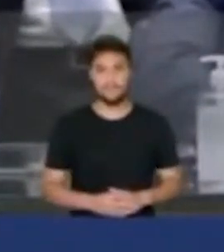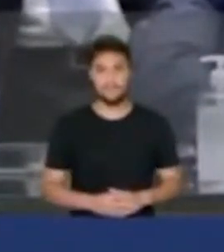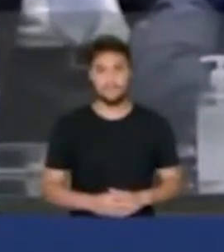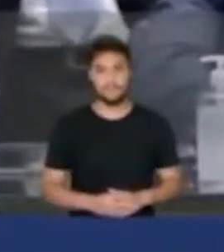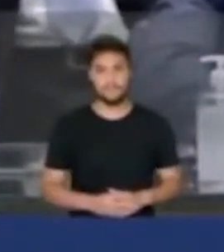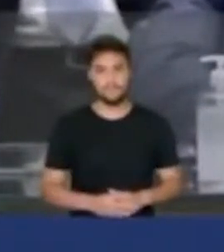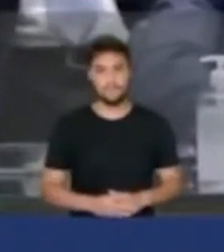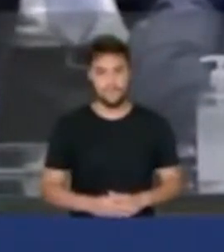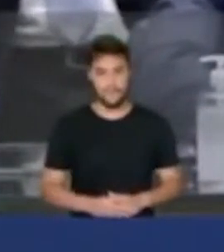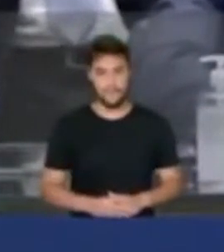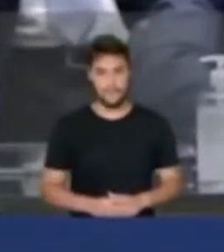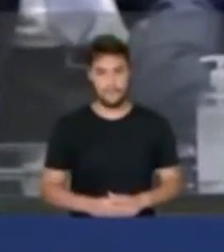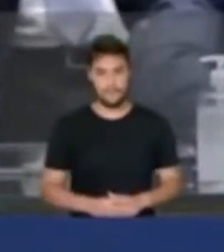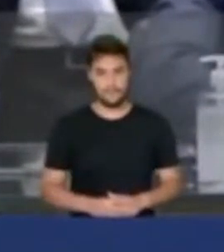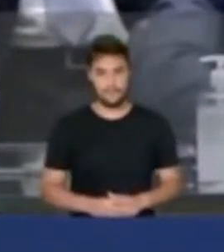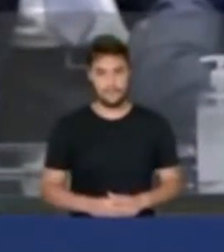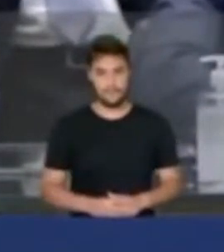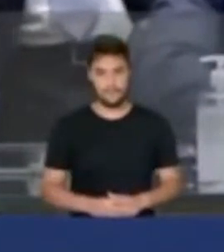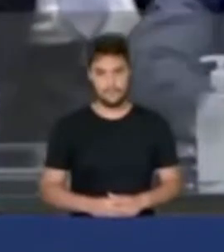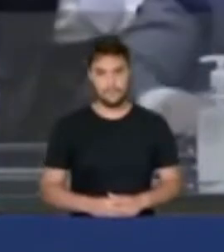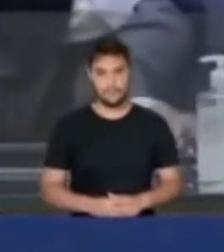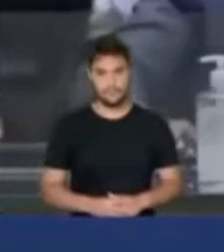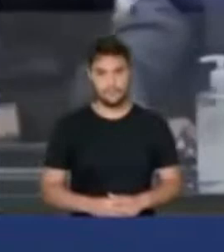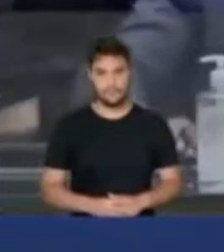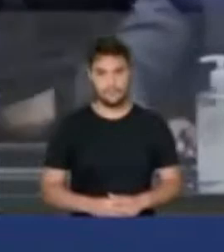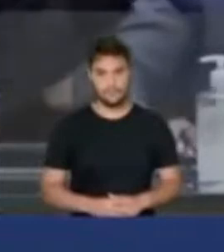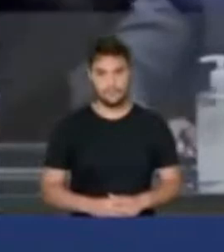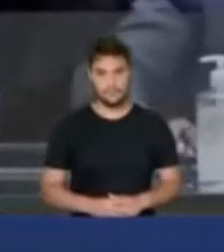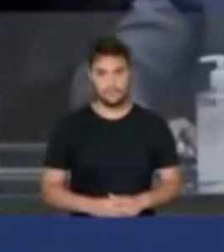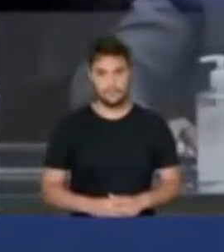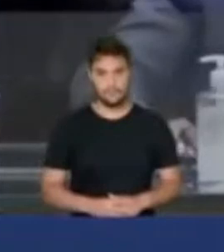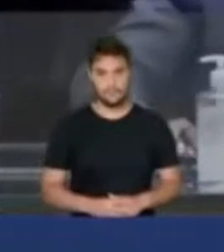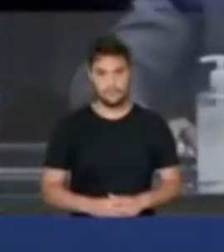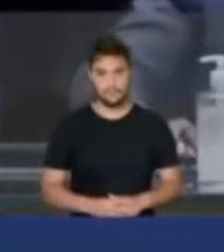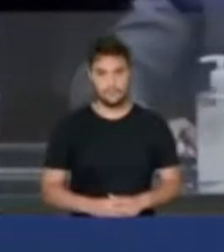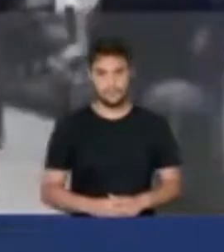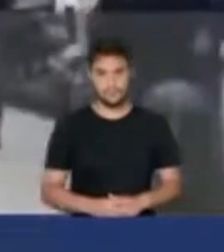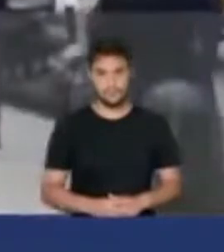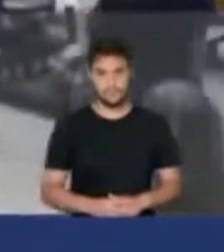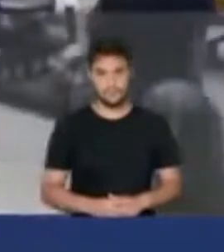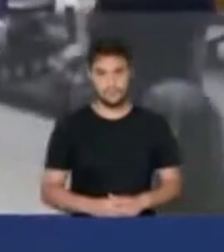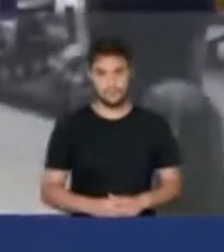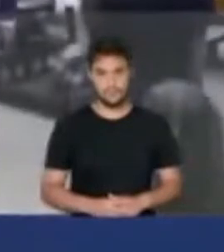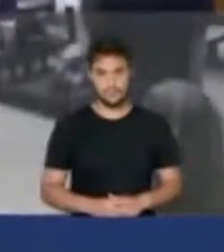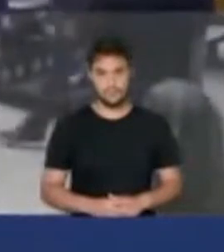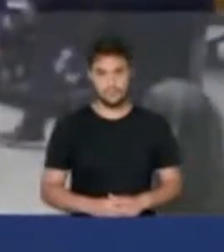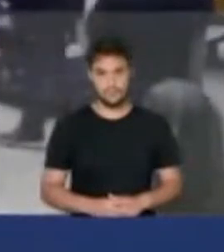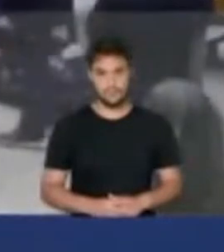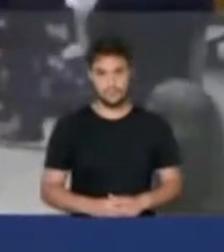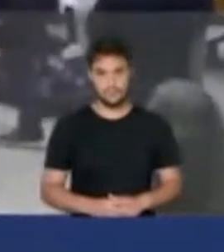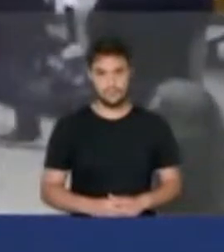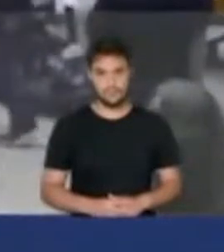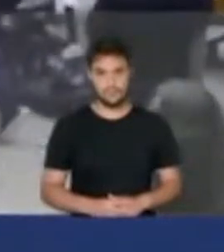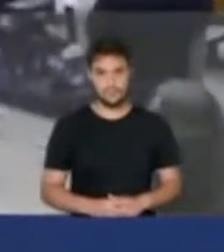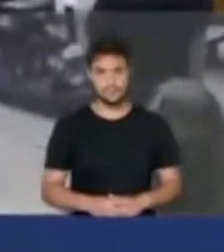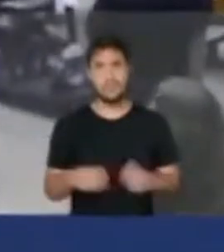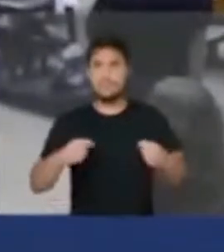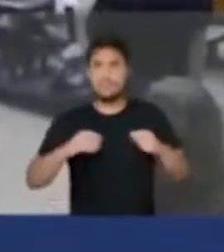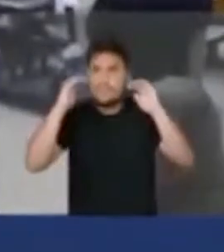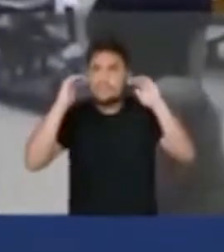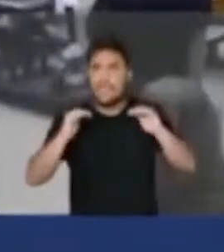um puxa-saco, Ana. Sempre tem, né? Sempre tem. Olha, isso existe, não. Tem que ter decoro desse plenário,